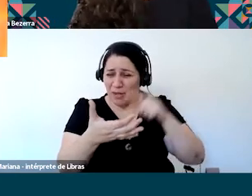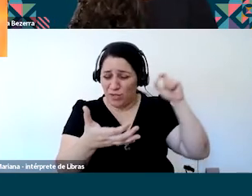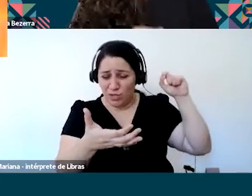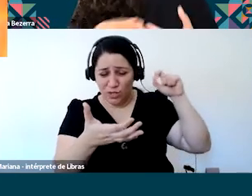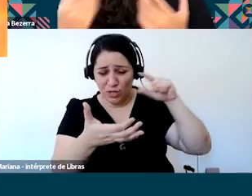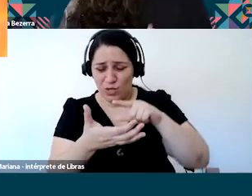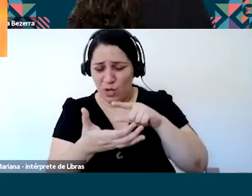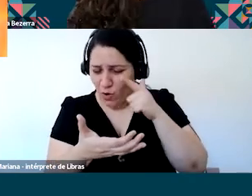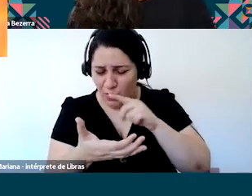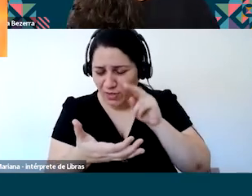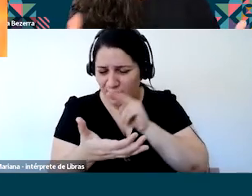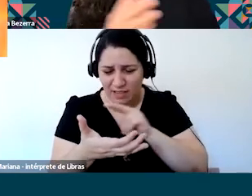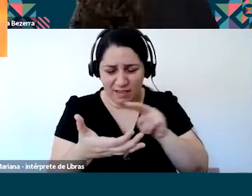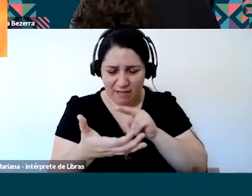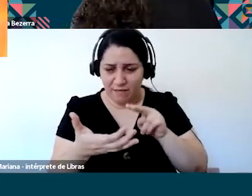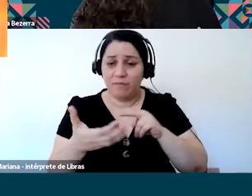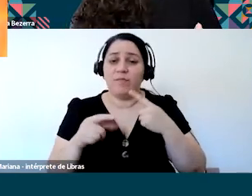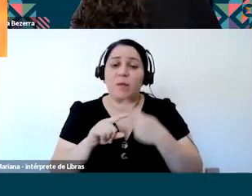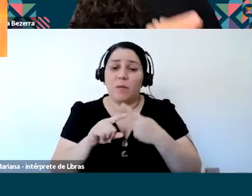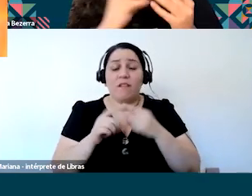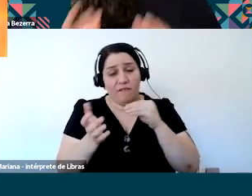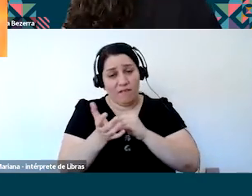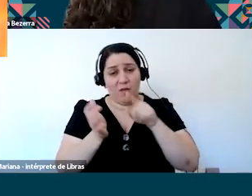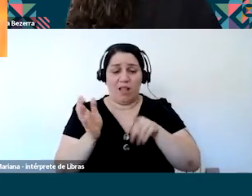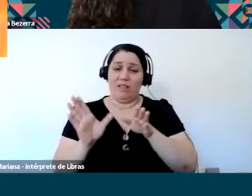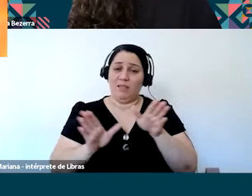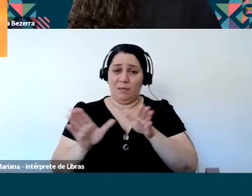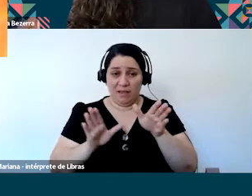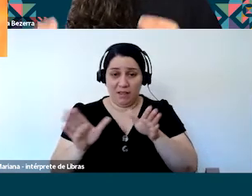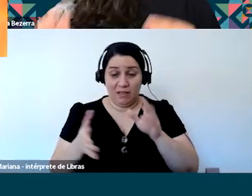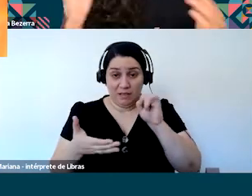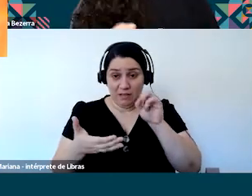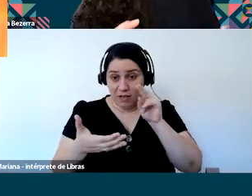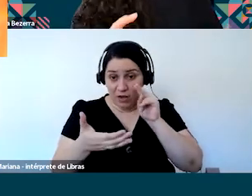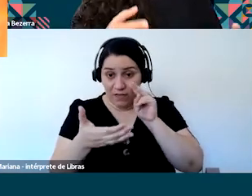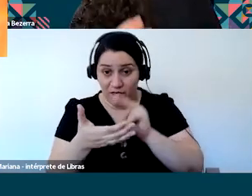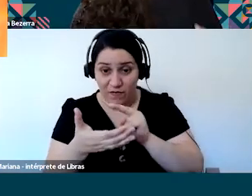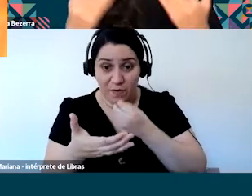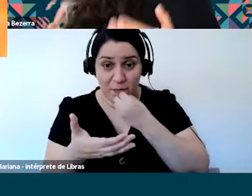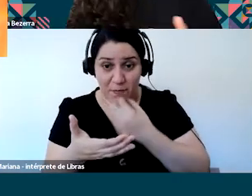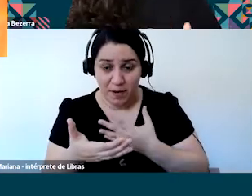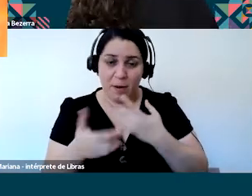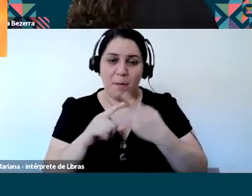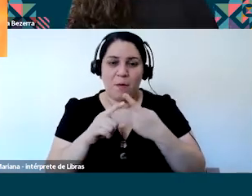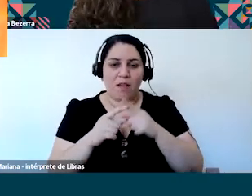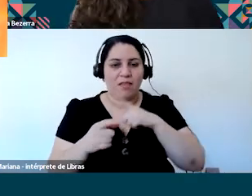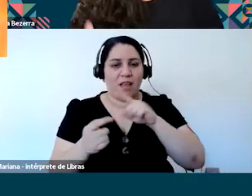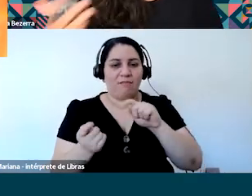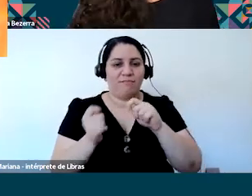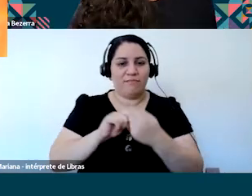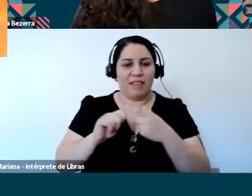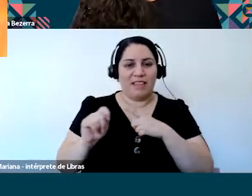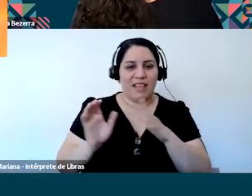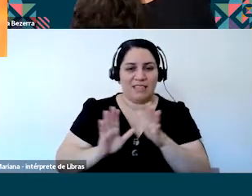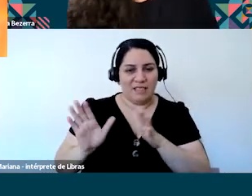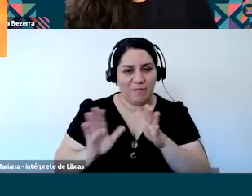gente não consegue ver o que está escrito na tela. Isso acontece por falta de acessibilidade. E se você consegue ver, é porque aquele